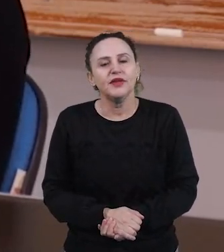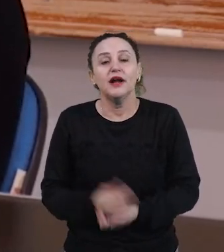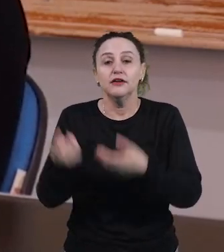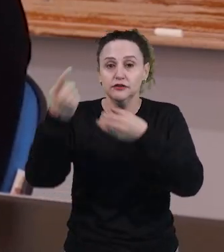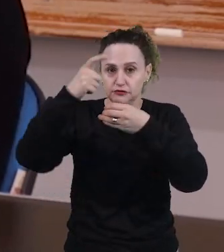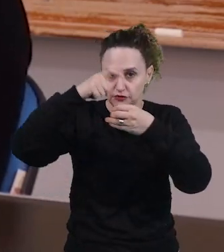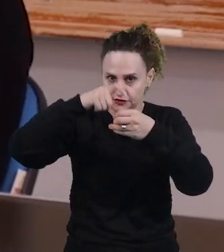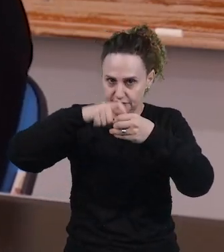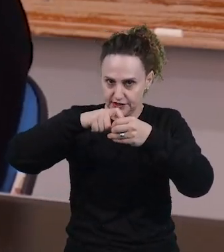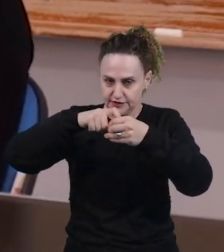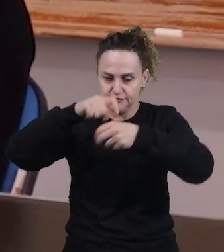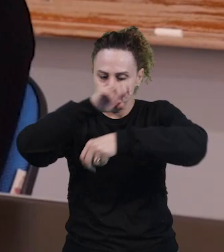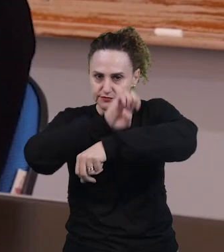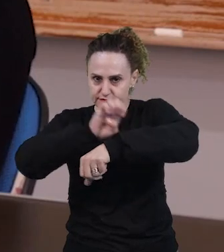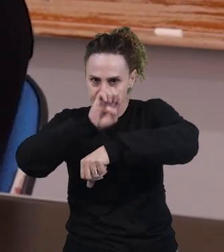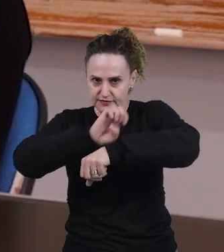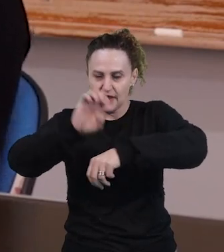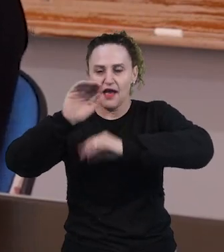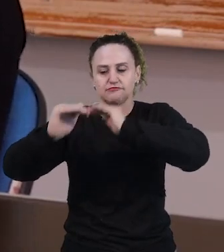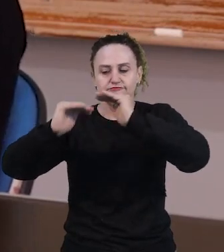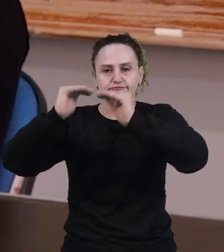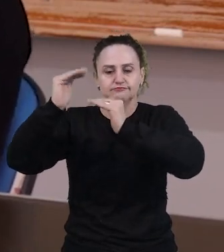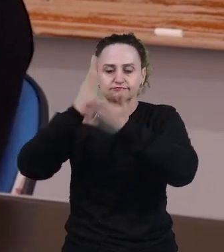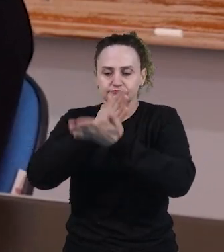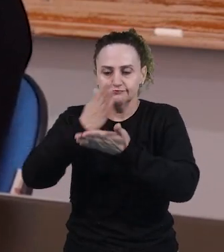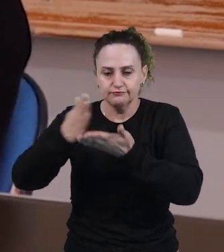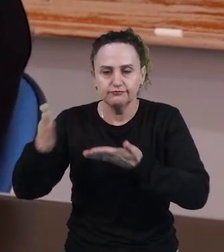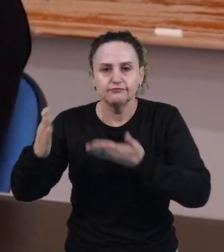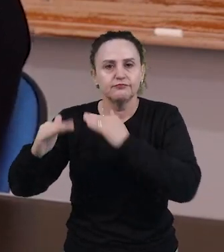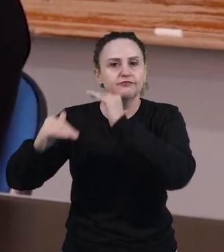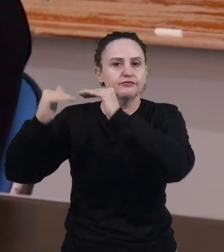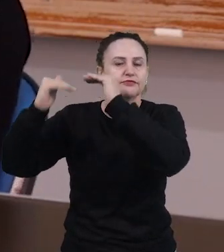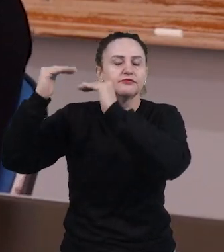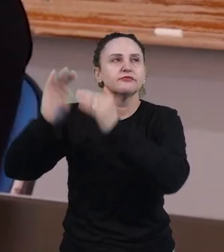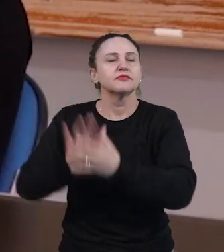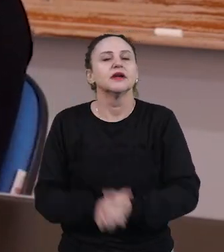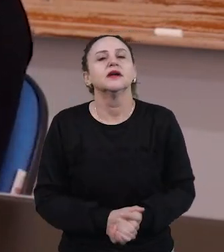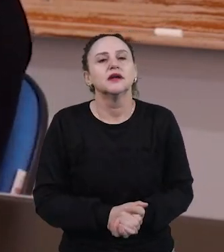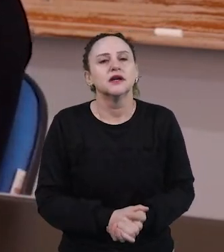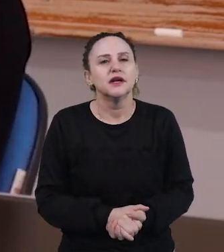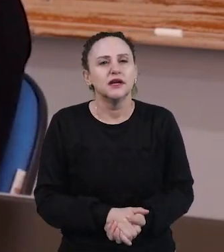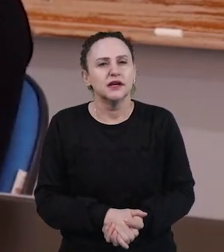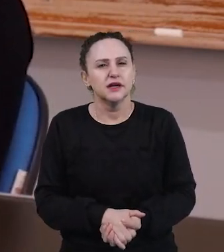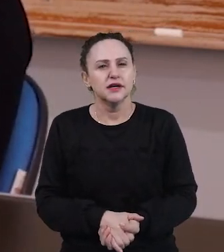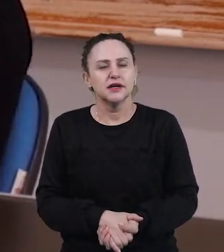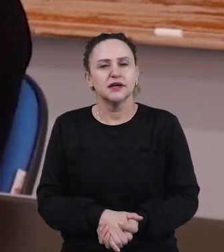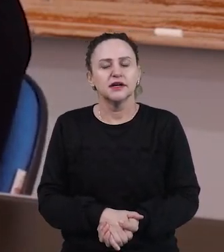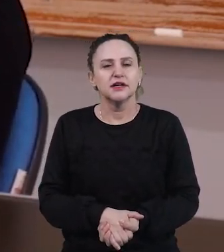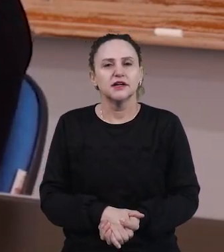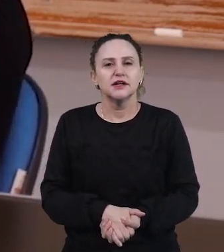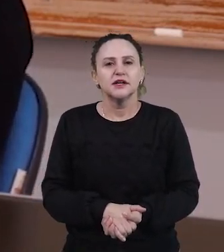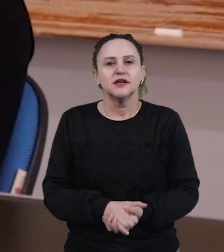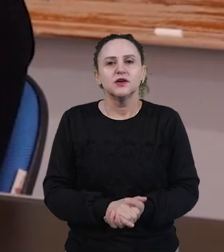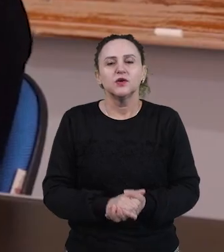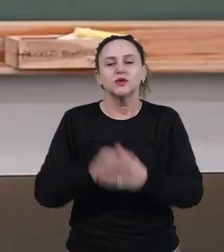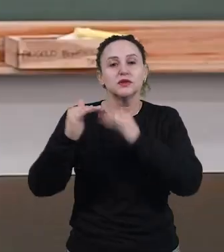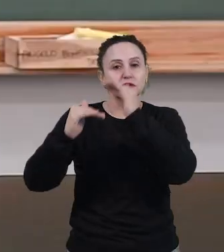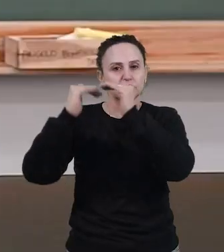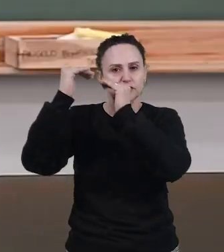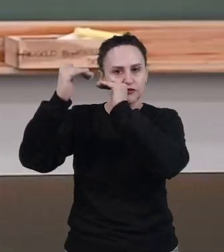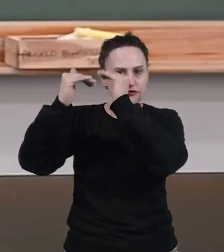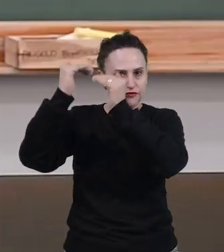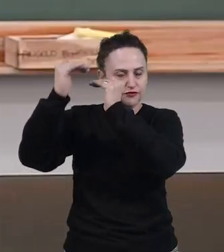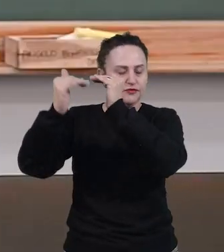do desenvolvimento, o Piaget começa com do desenvolvimento cognitivo, ele